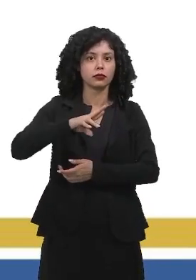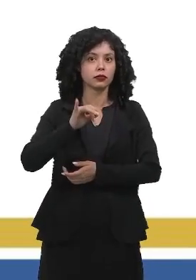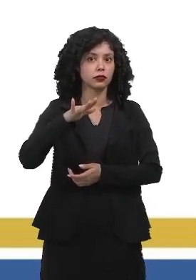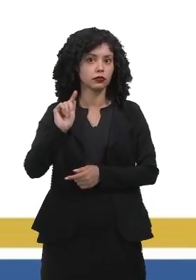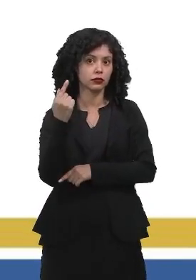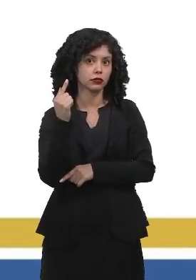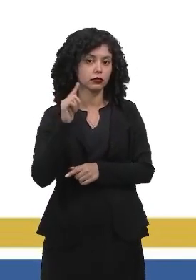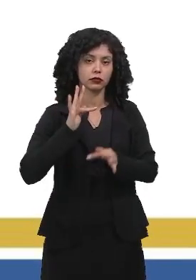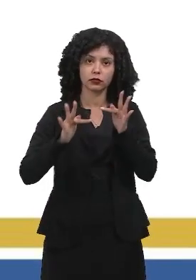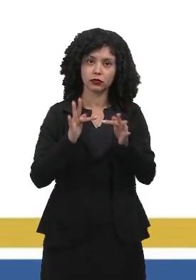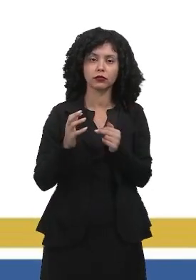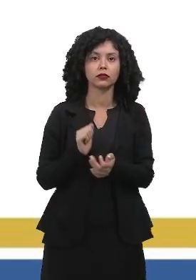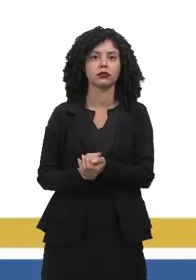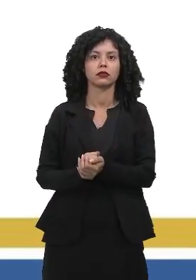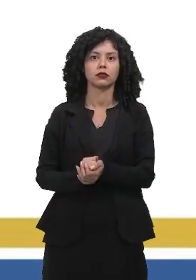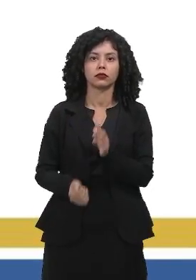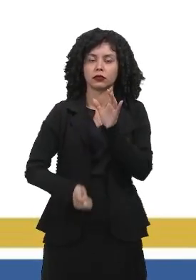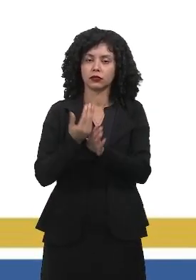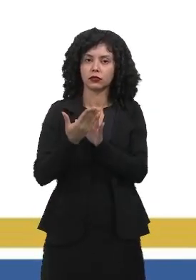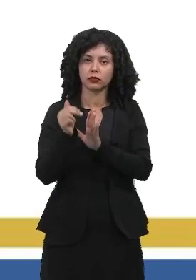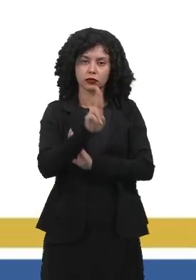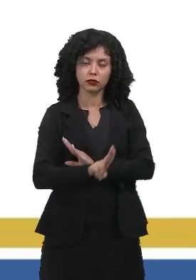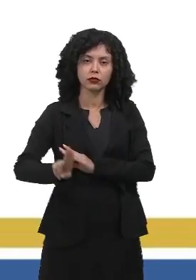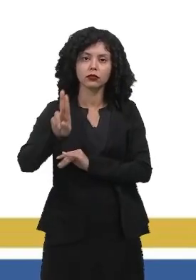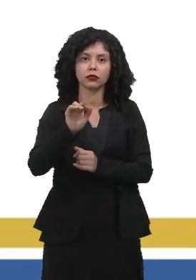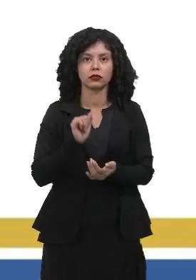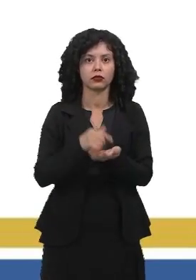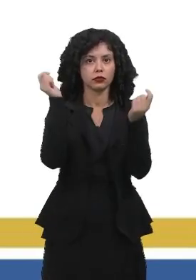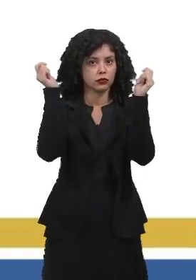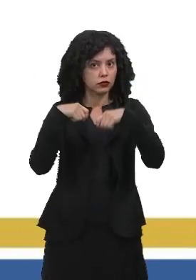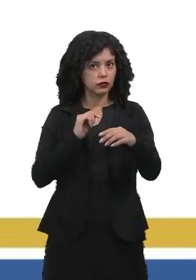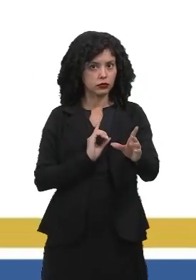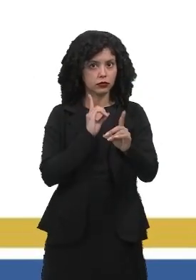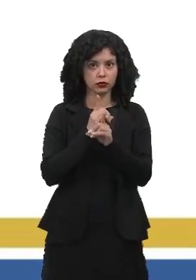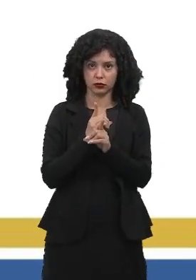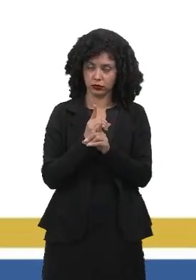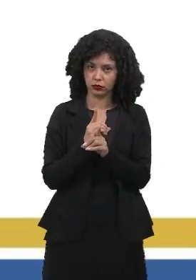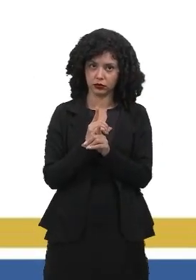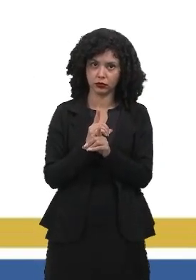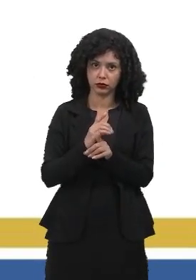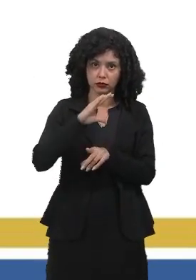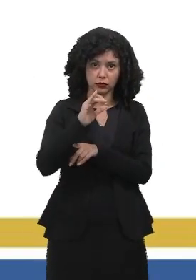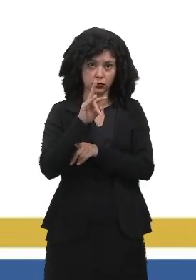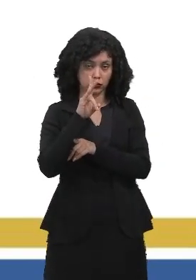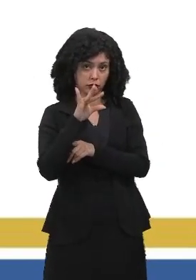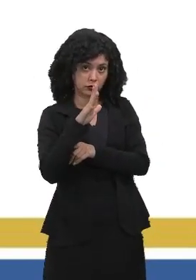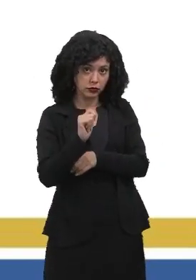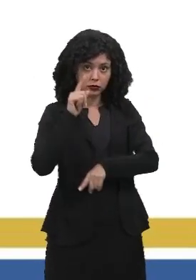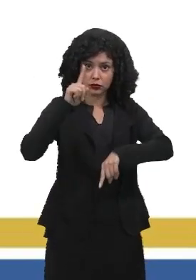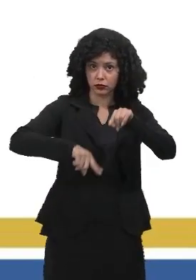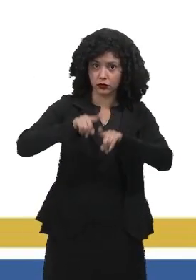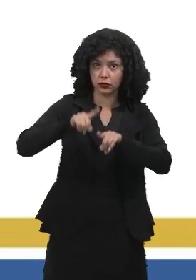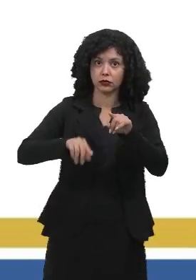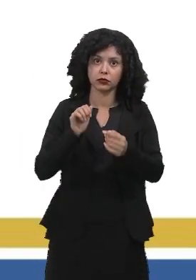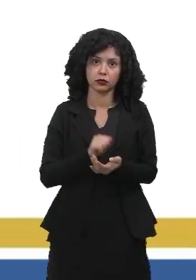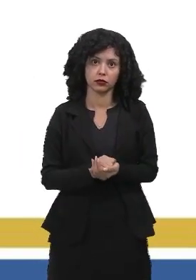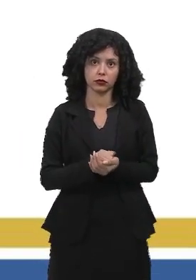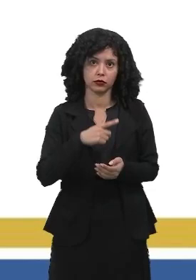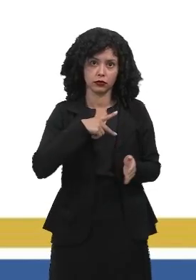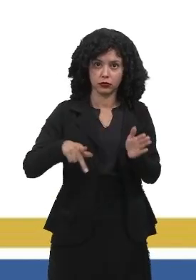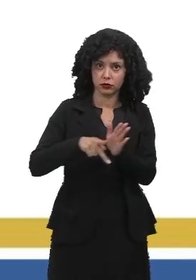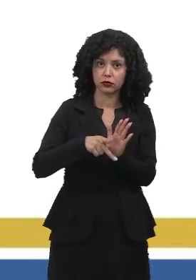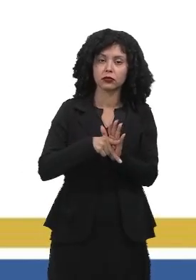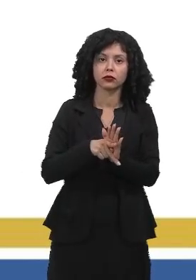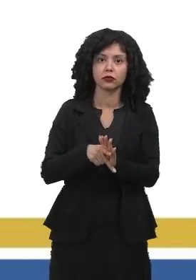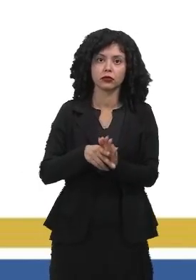são úteis na sua prospecção. É possível identificar a composição de materiais